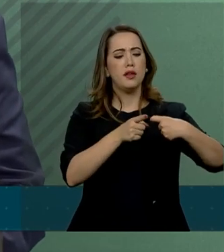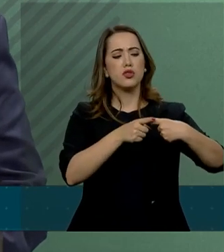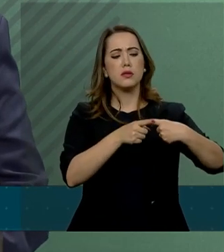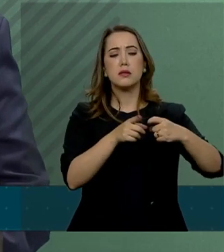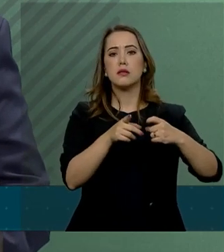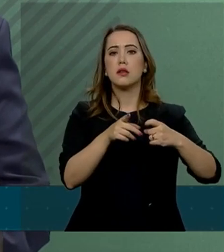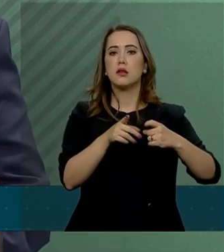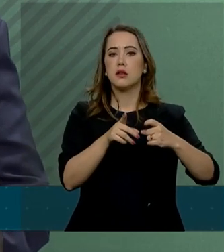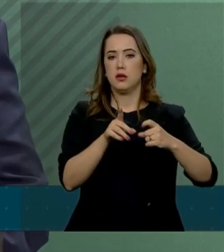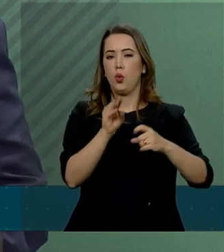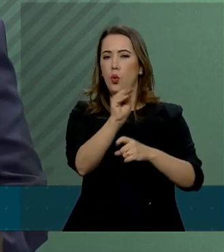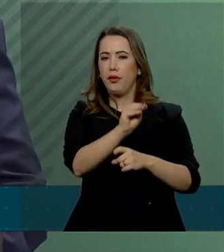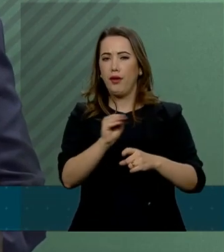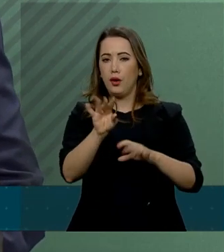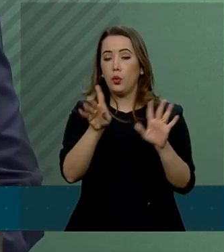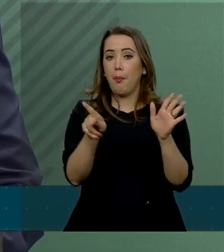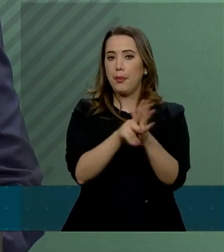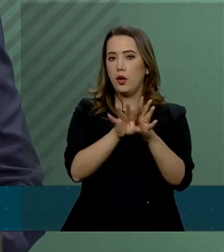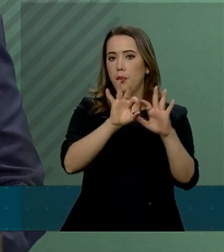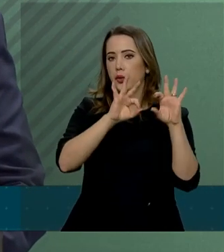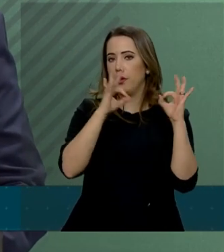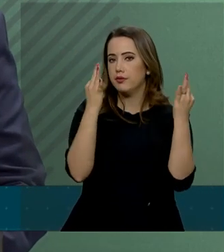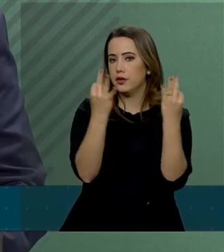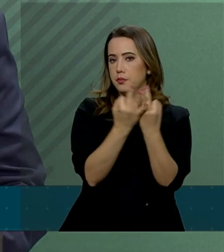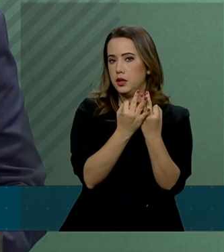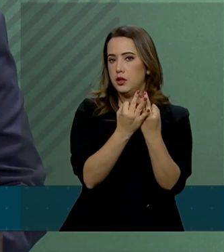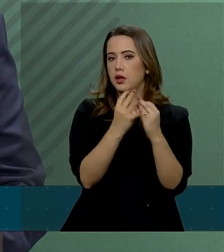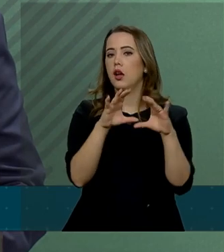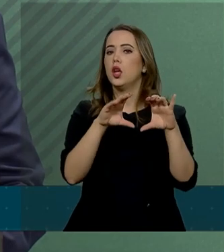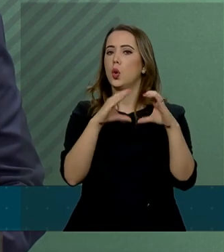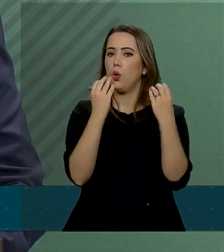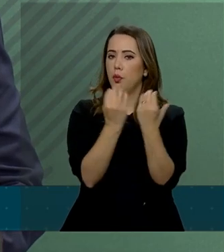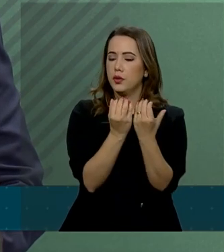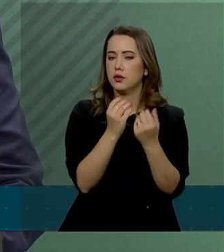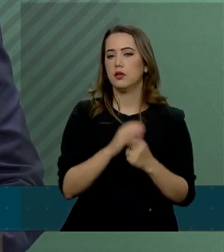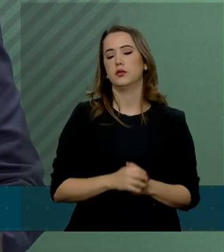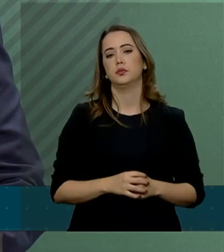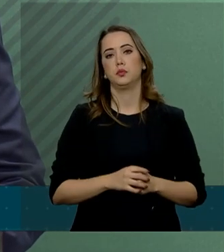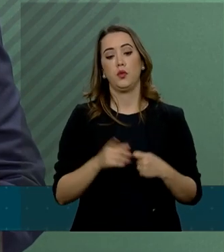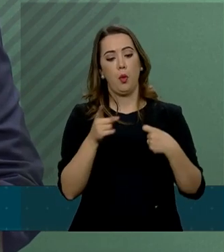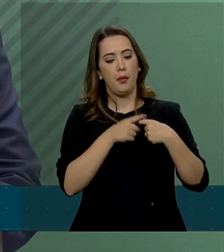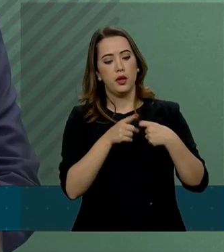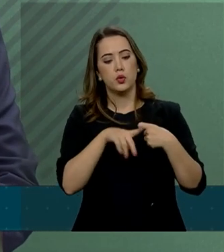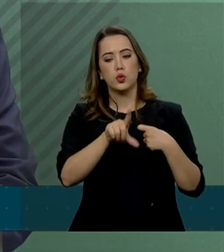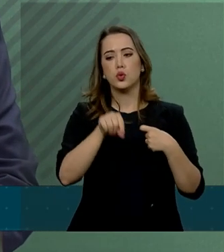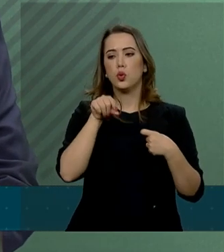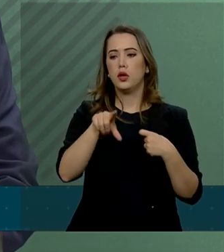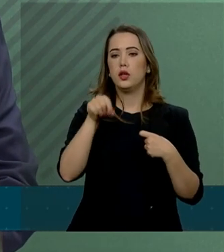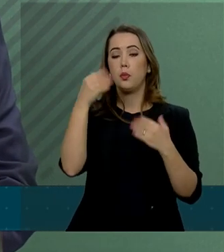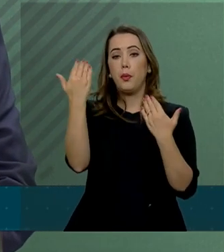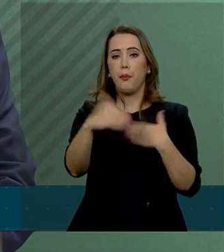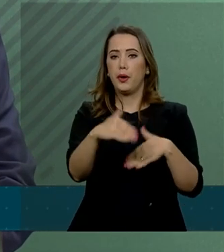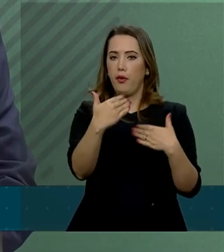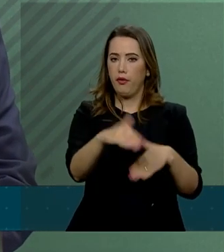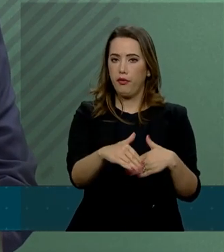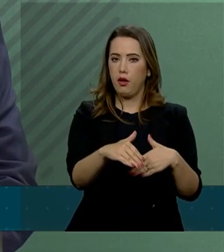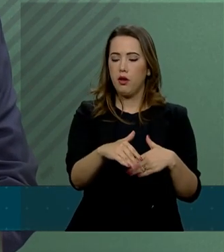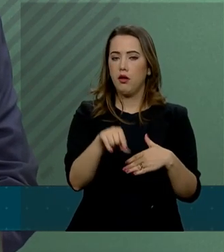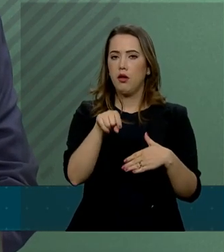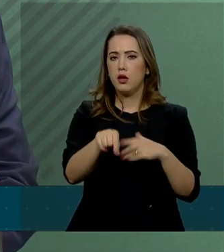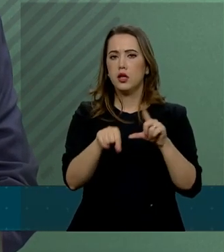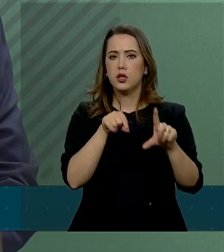e comunidade os médicos serão escolhidos por um processo seletivo que define